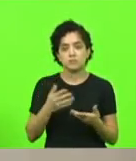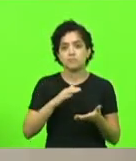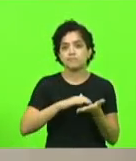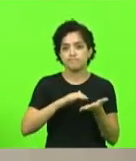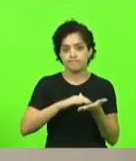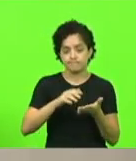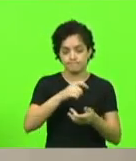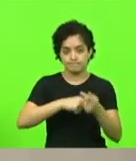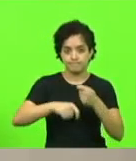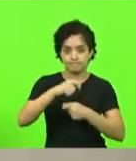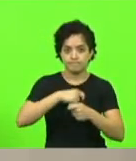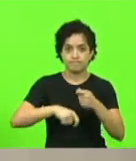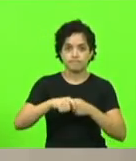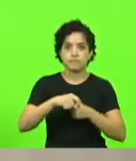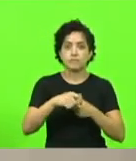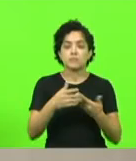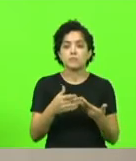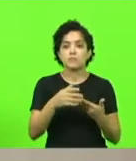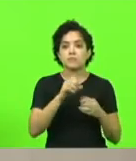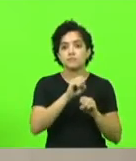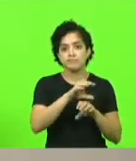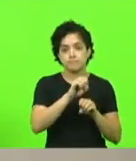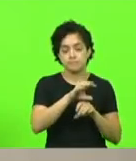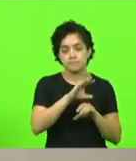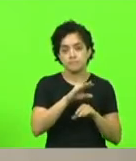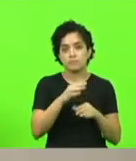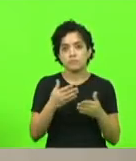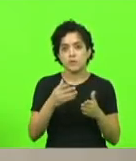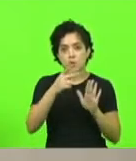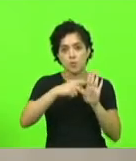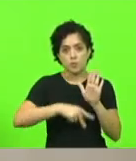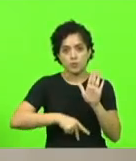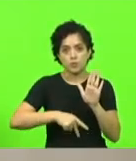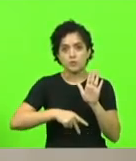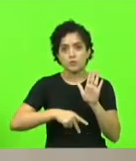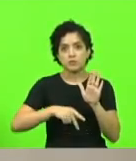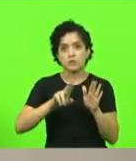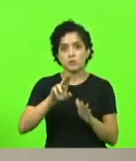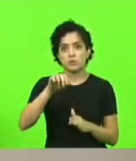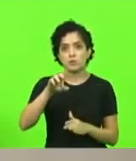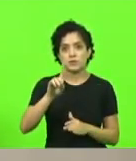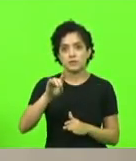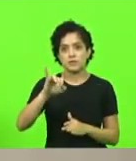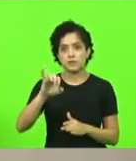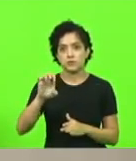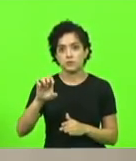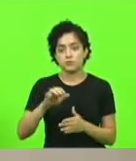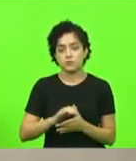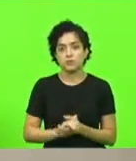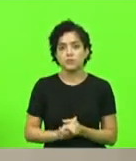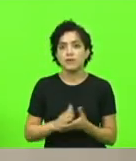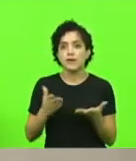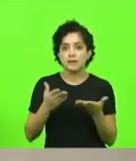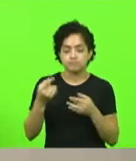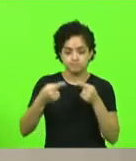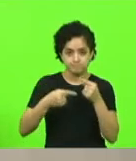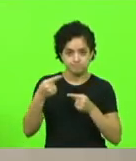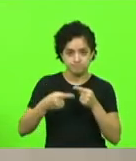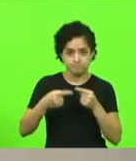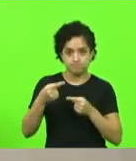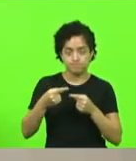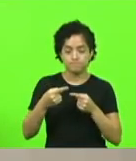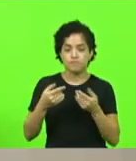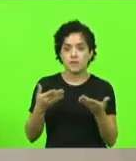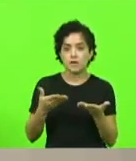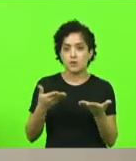Educação informações acerca do funcionamento do programa Uniedu. Em discussão. Não havendo quem queira discutir, em